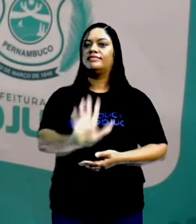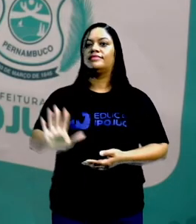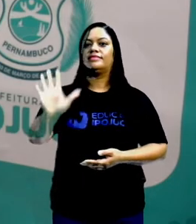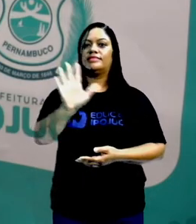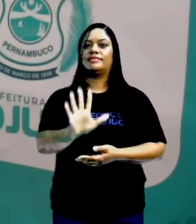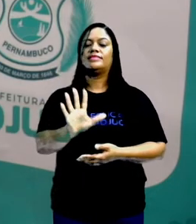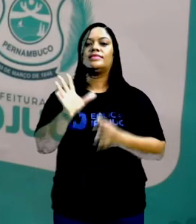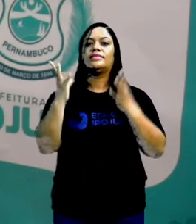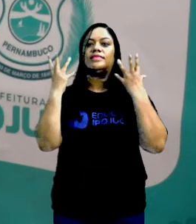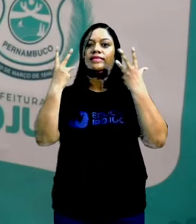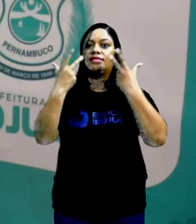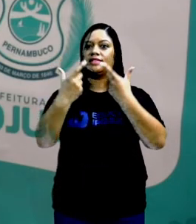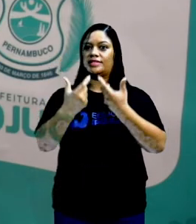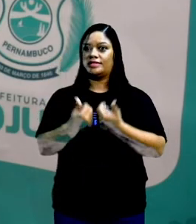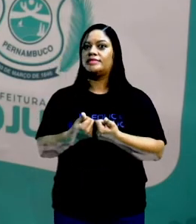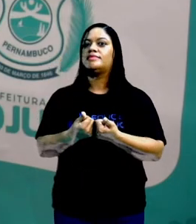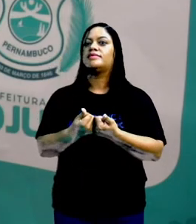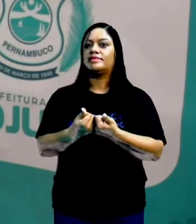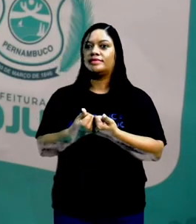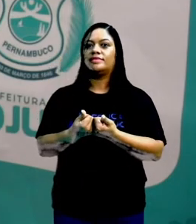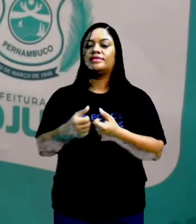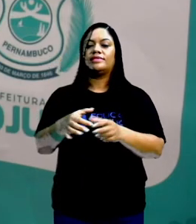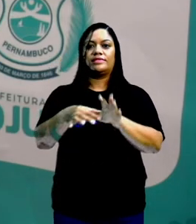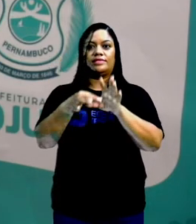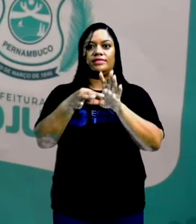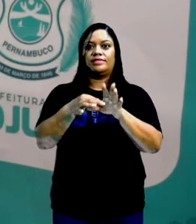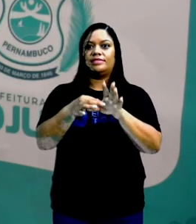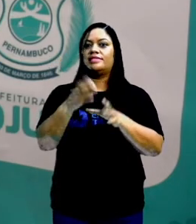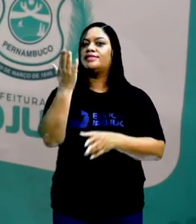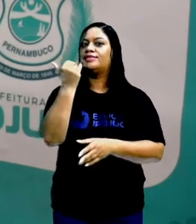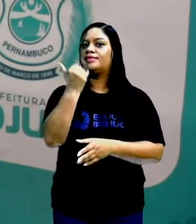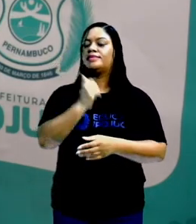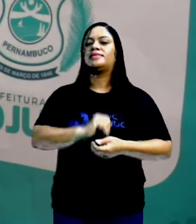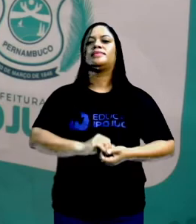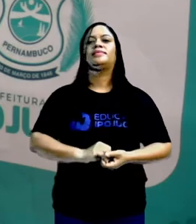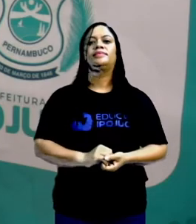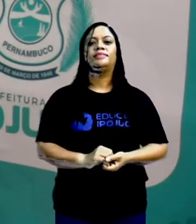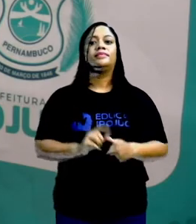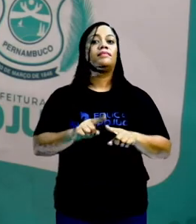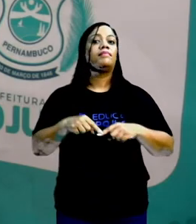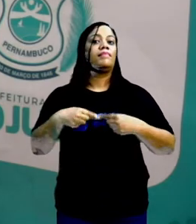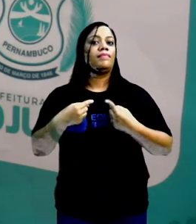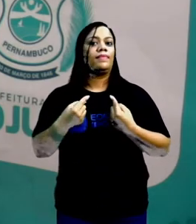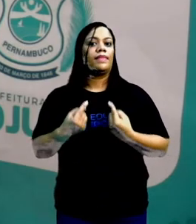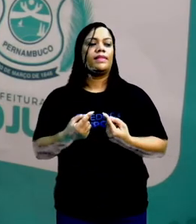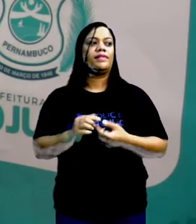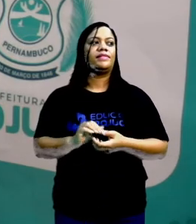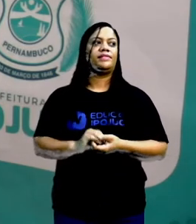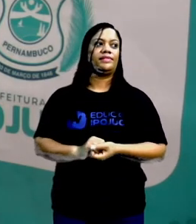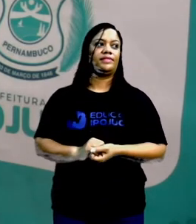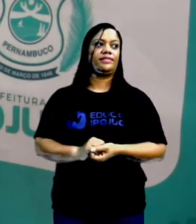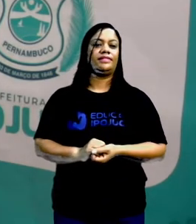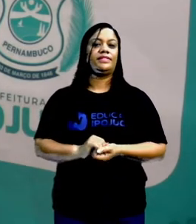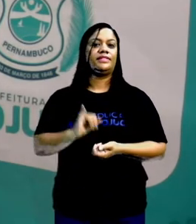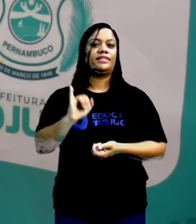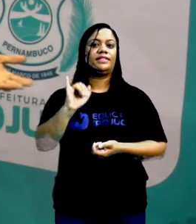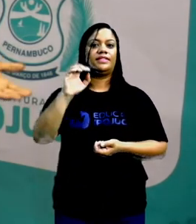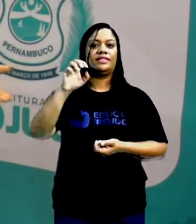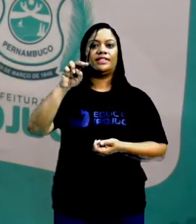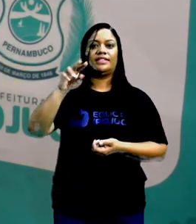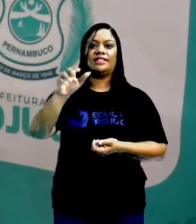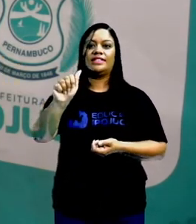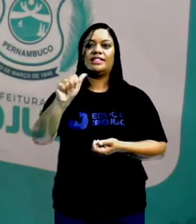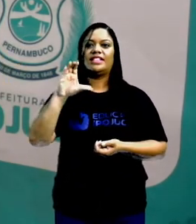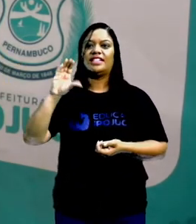animal carnívoro, ele é bravo, viu, sabia? Mas hiena começa com H, e quando